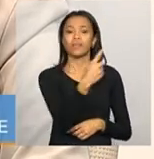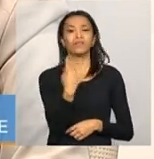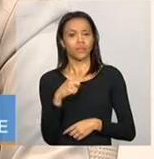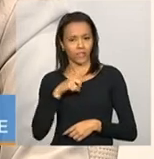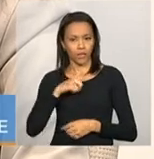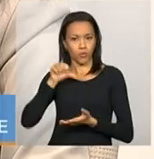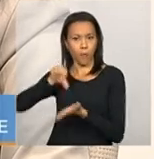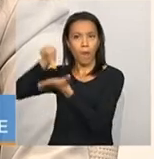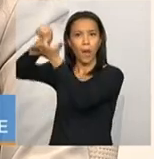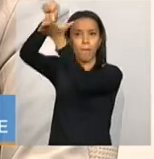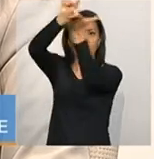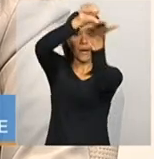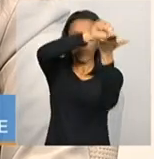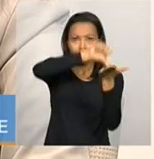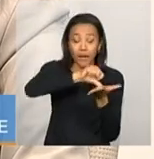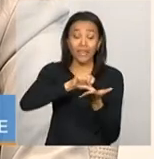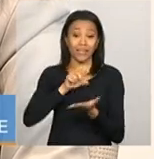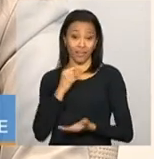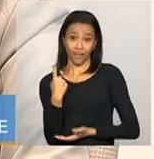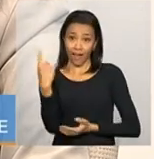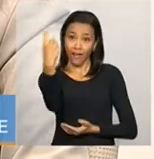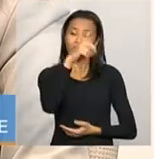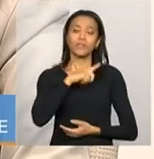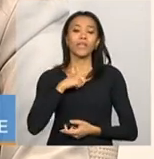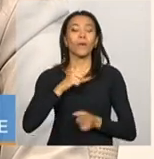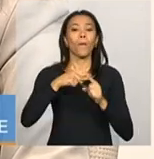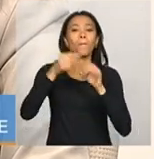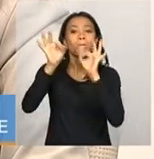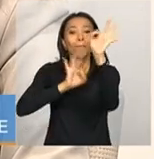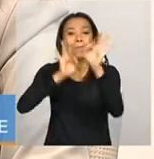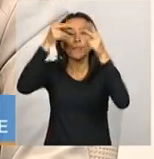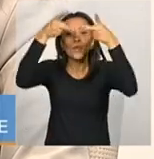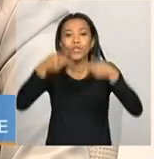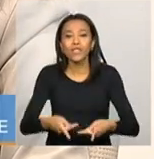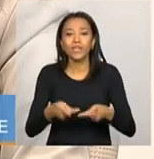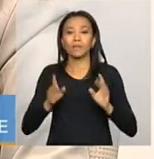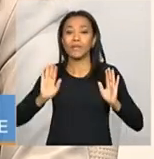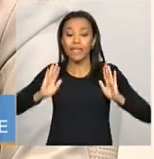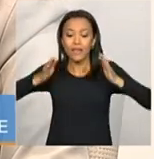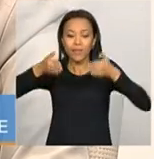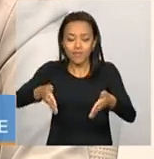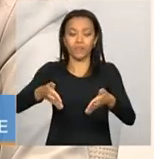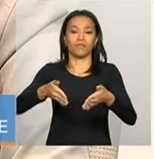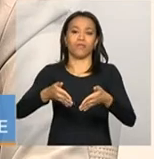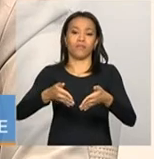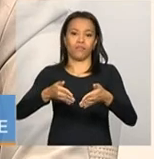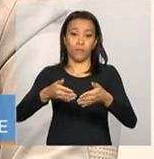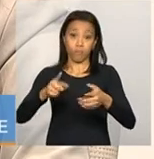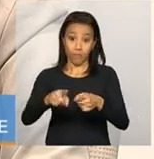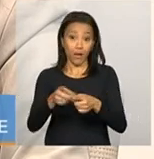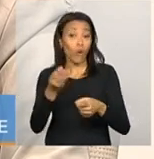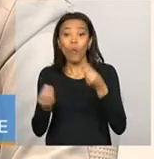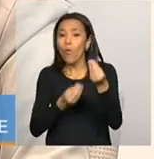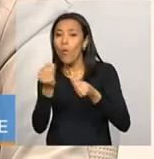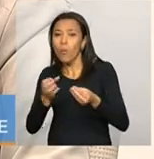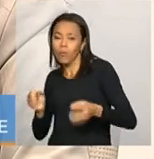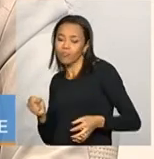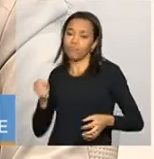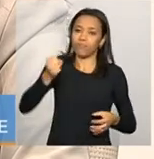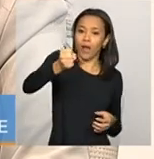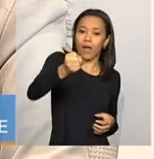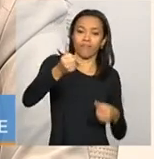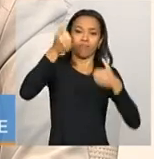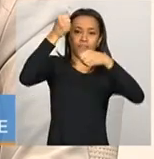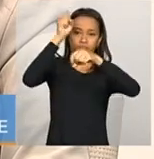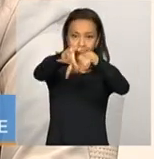da federação e cada uma delas tem um projeto específico para realizar a inserção da mão de obra desse público no mercado